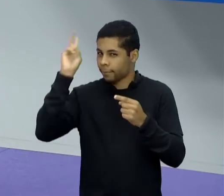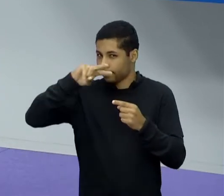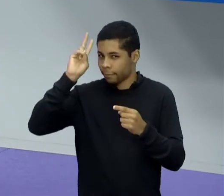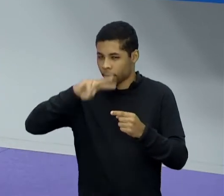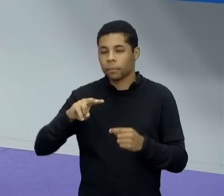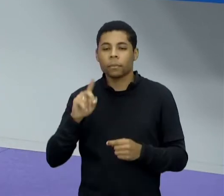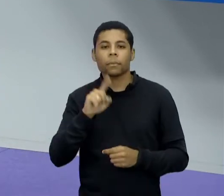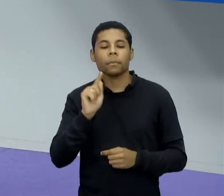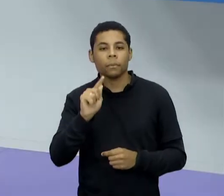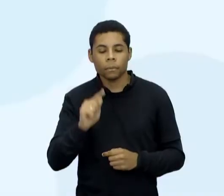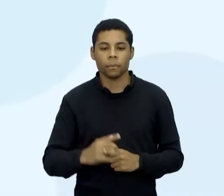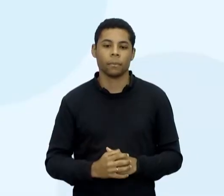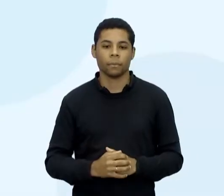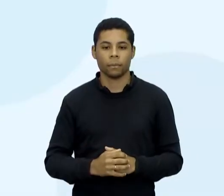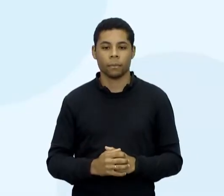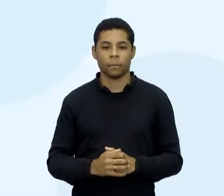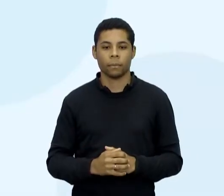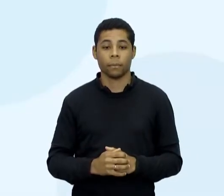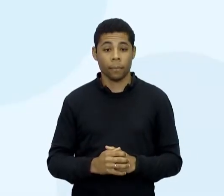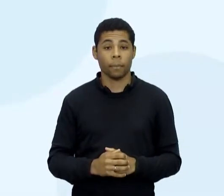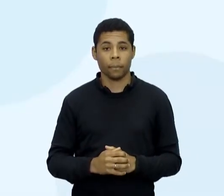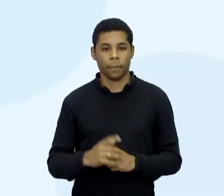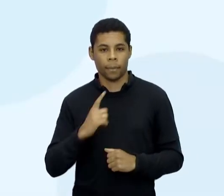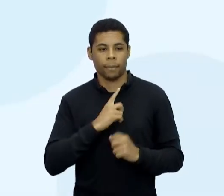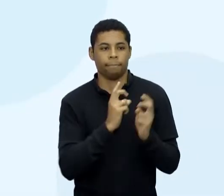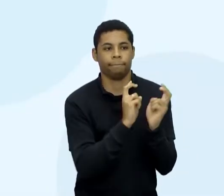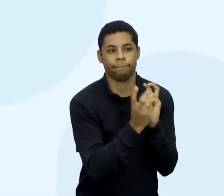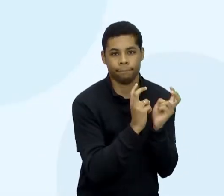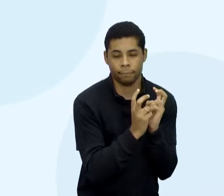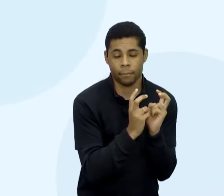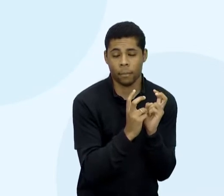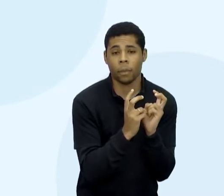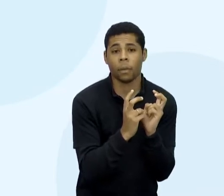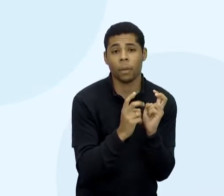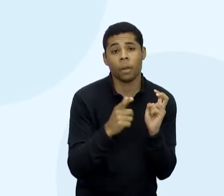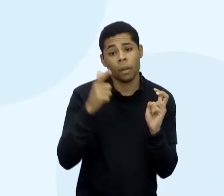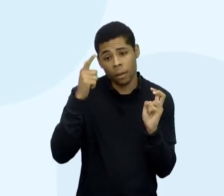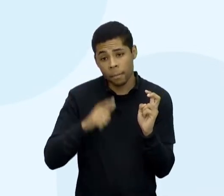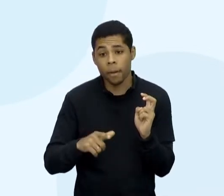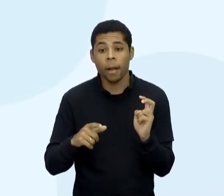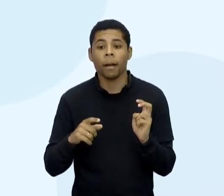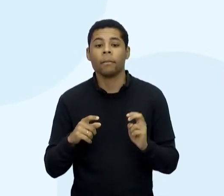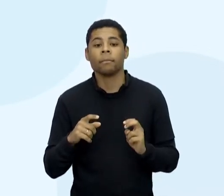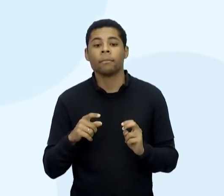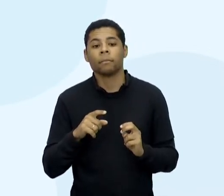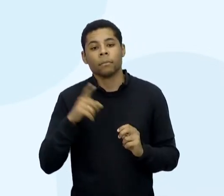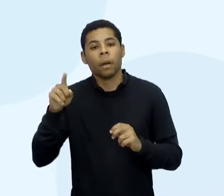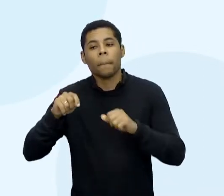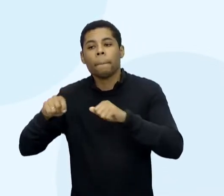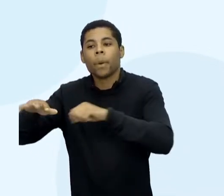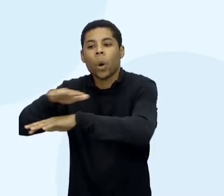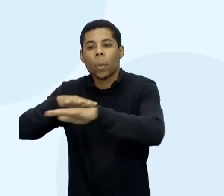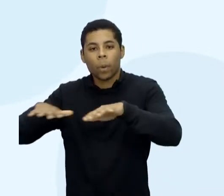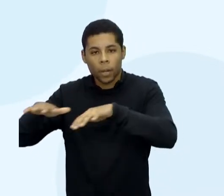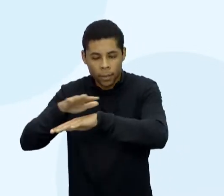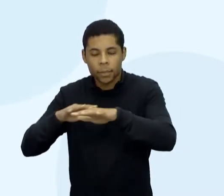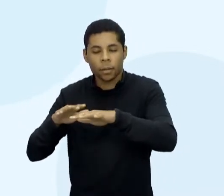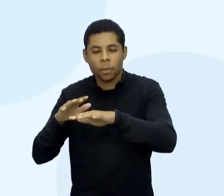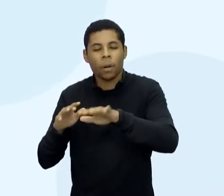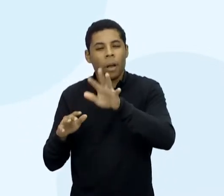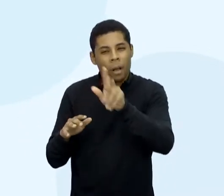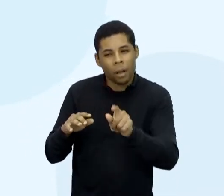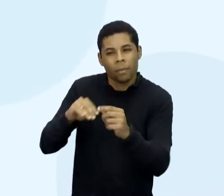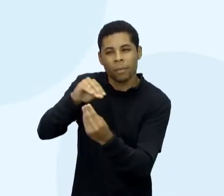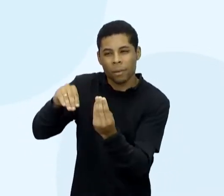as relações entre a capoeira e formas de resistência da população afro-brasileira,